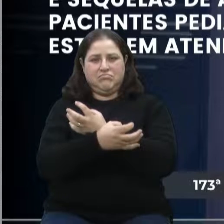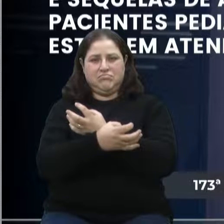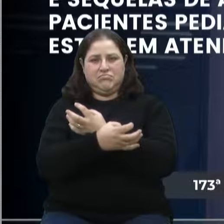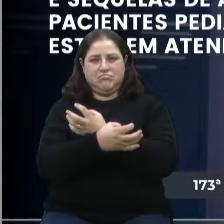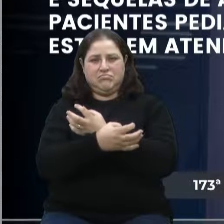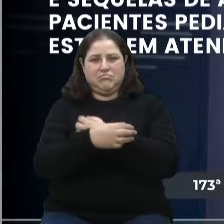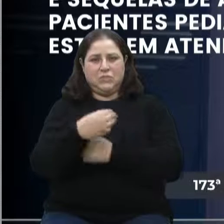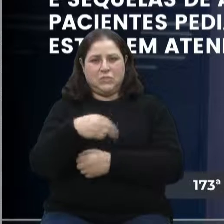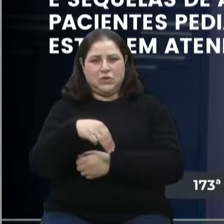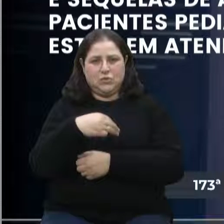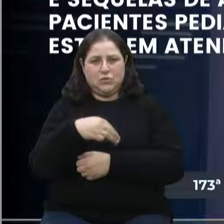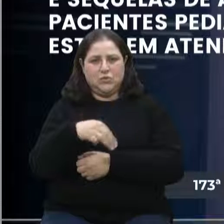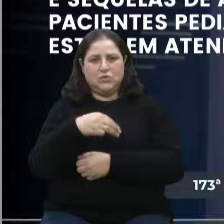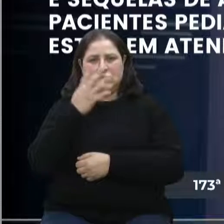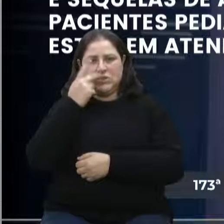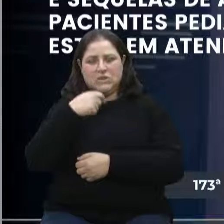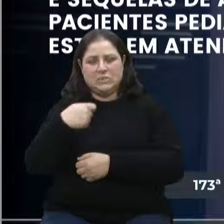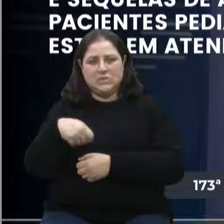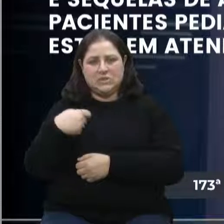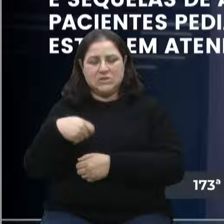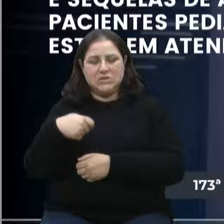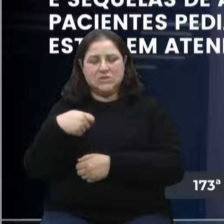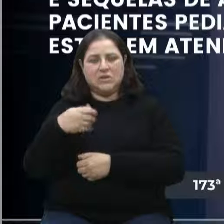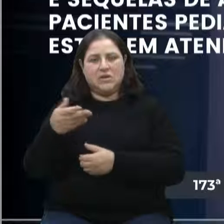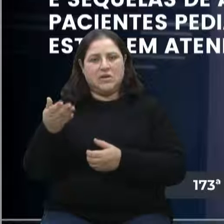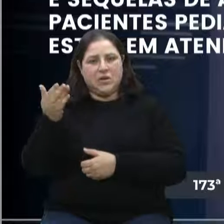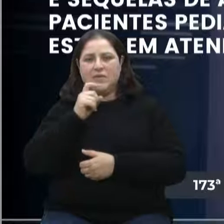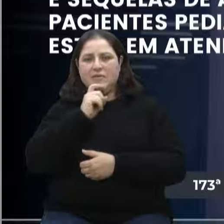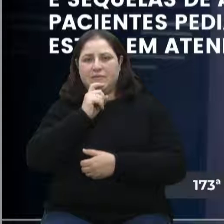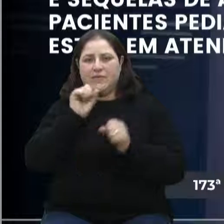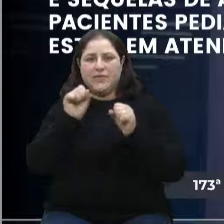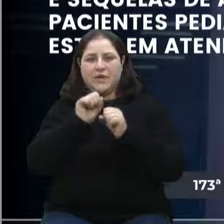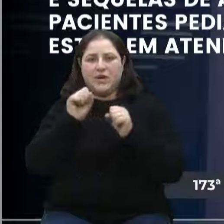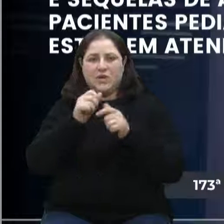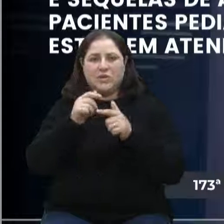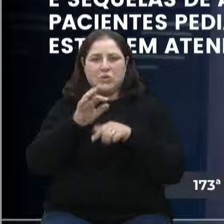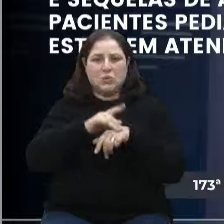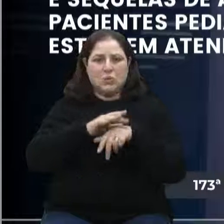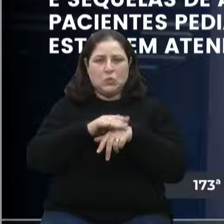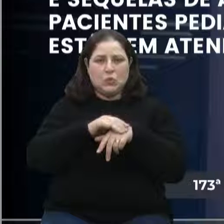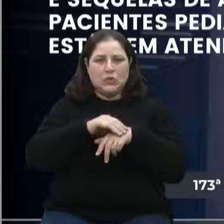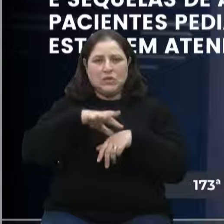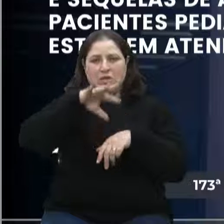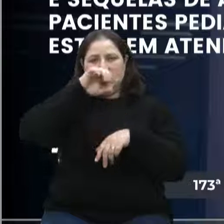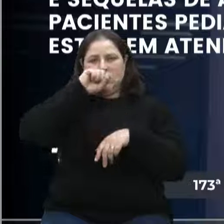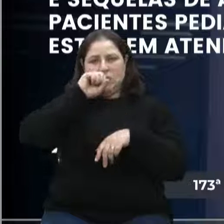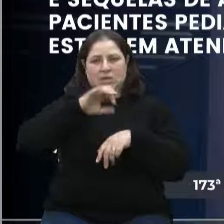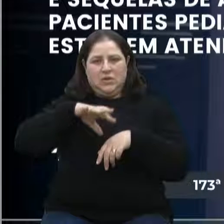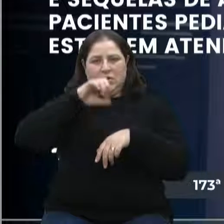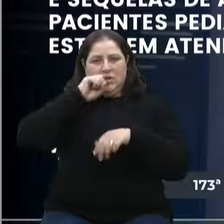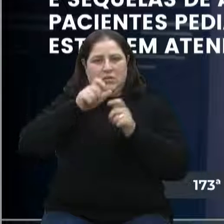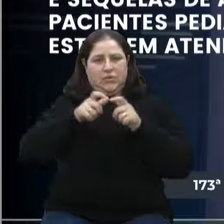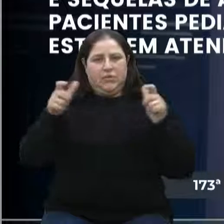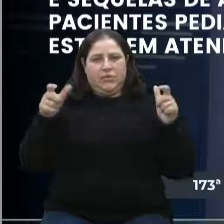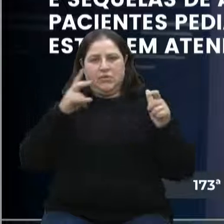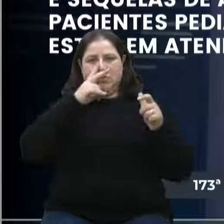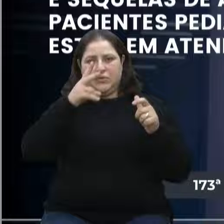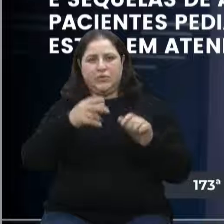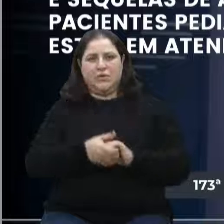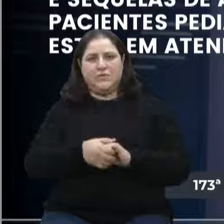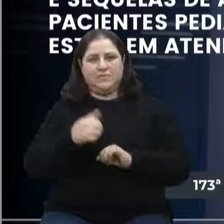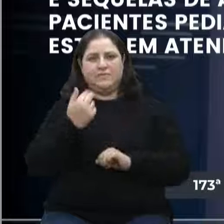que precisarem, e a gente sabe que agora no inverno as questões de doenças respiratórias elas aumentam drasticamente